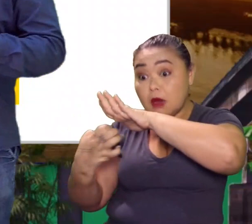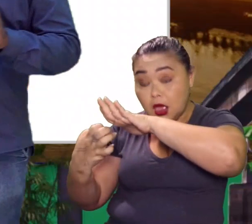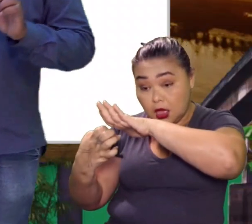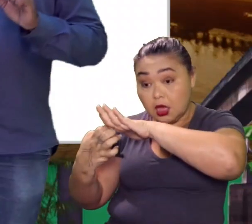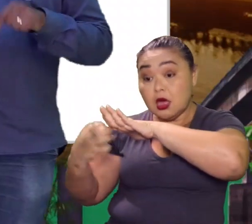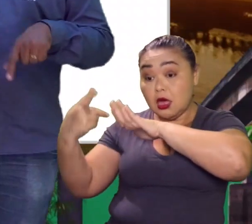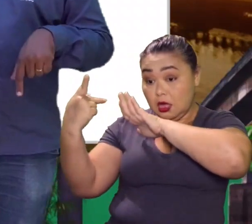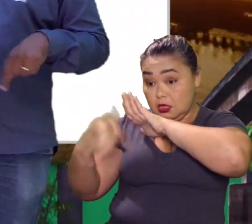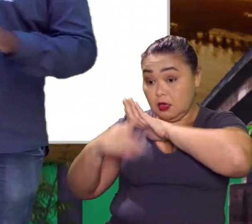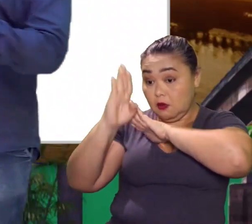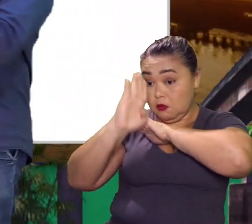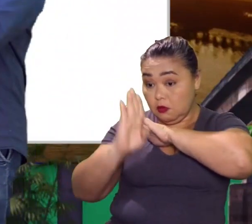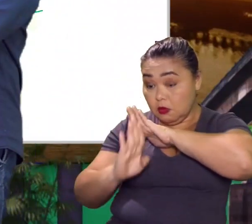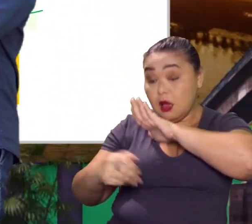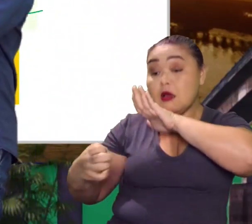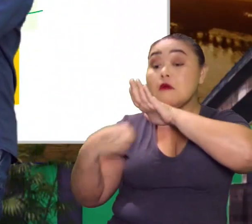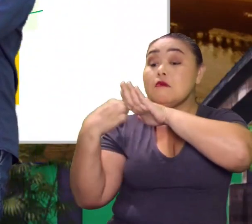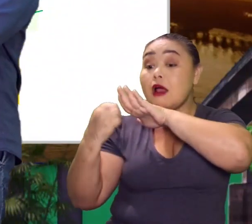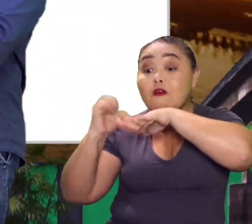multinacionais estudam